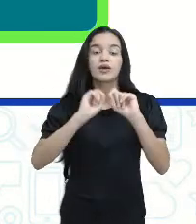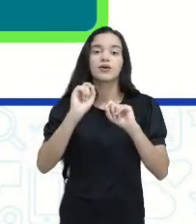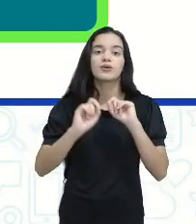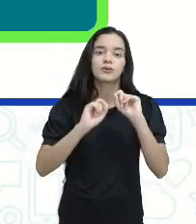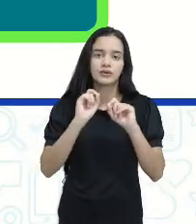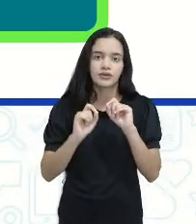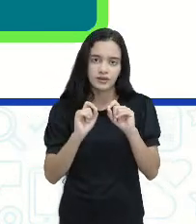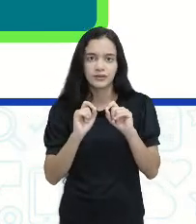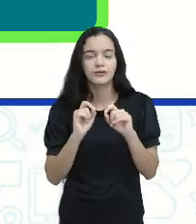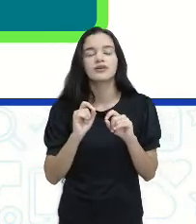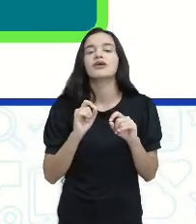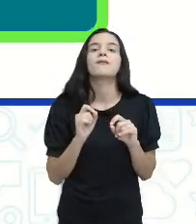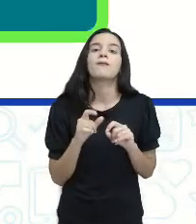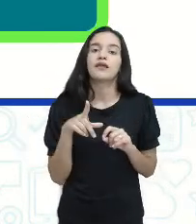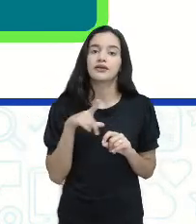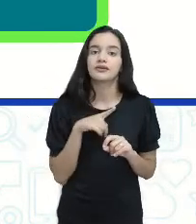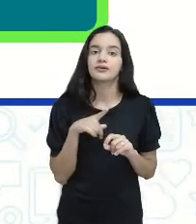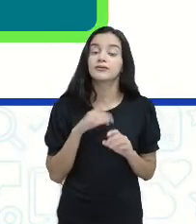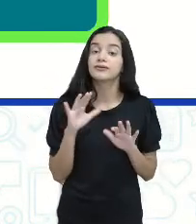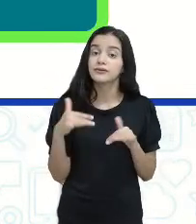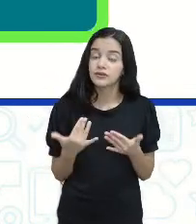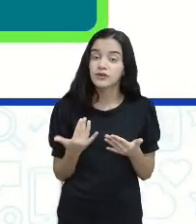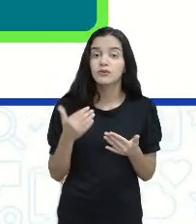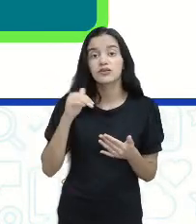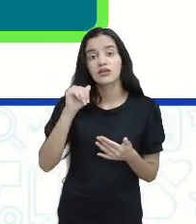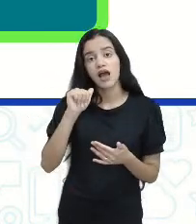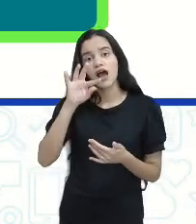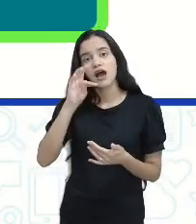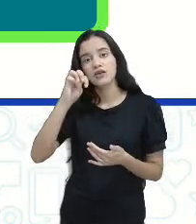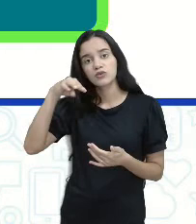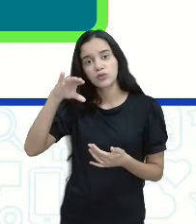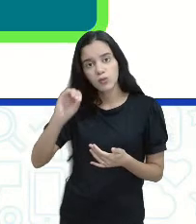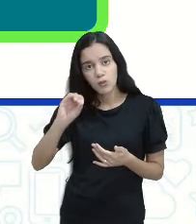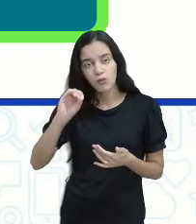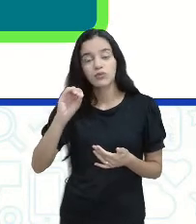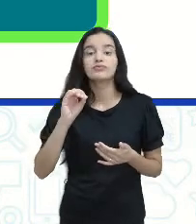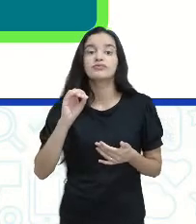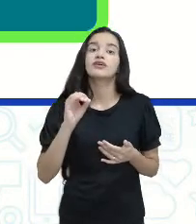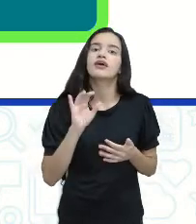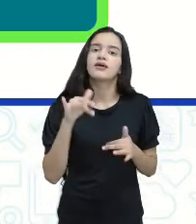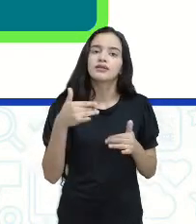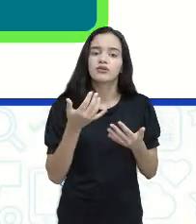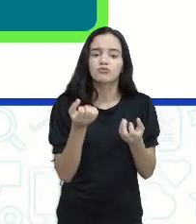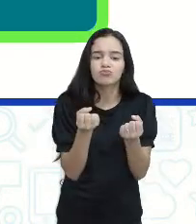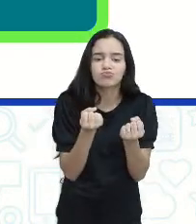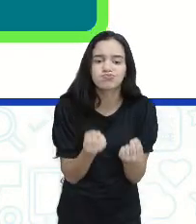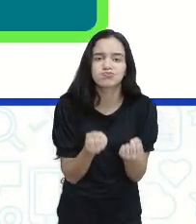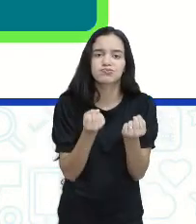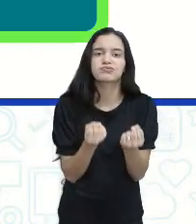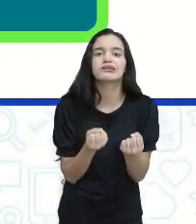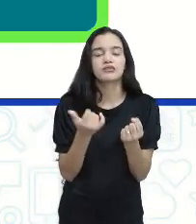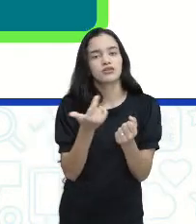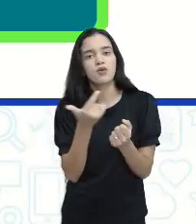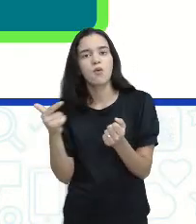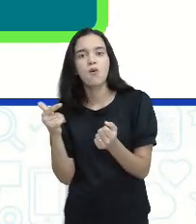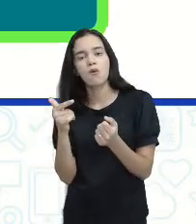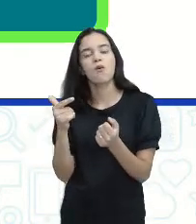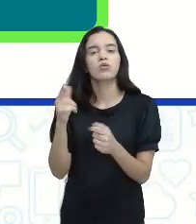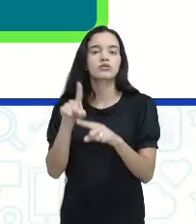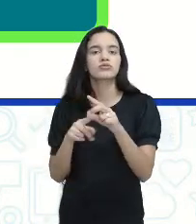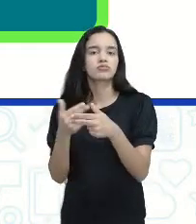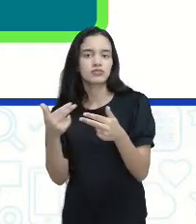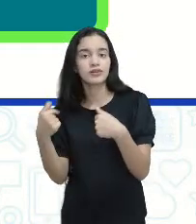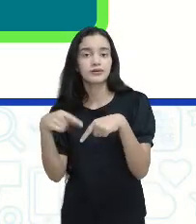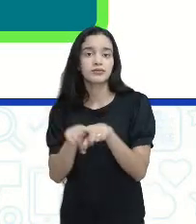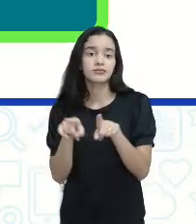da massa dos átomos, tá certo? Então, dos átomos daquele elemento, tá? Então, esse peso atômico e outras propriedades